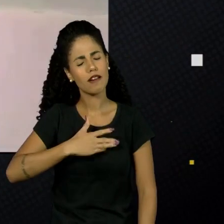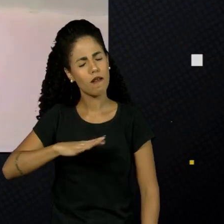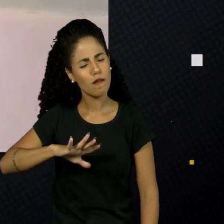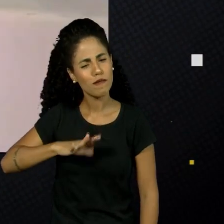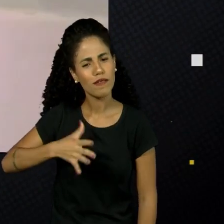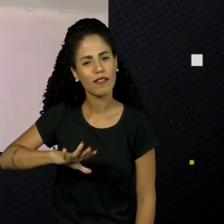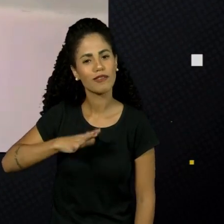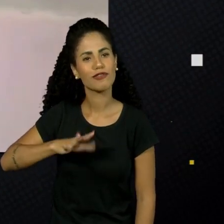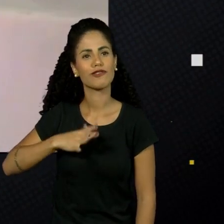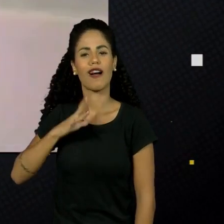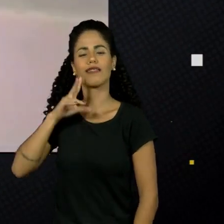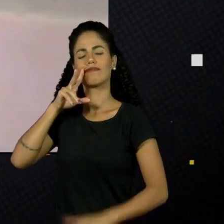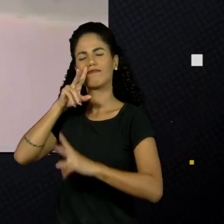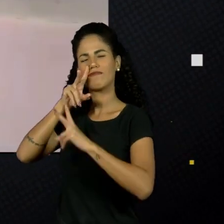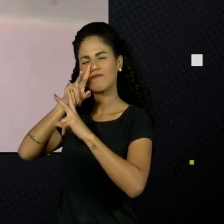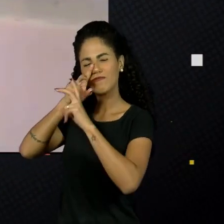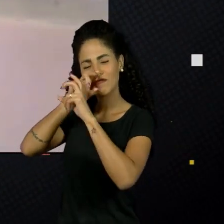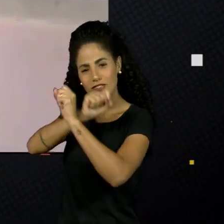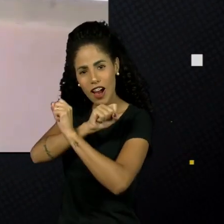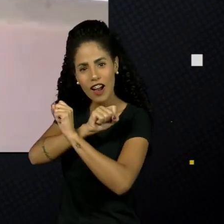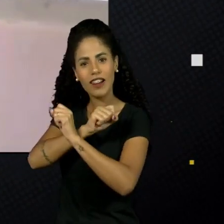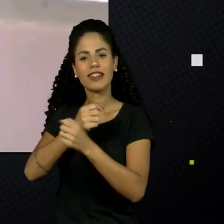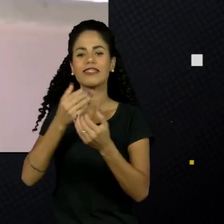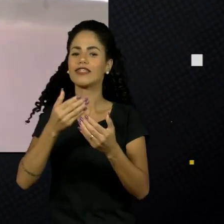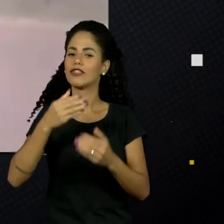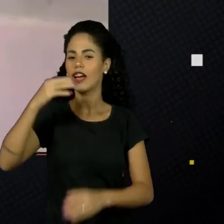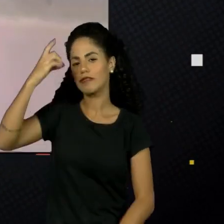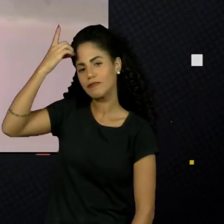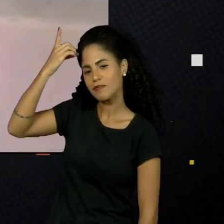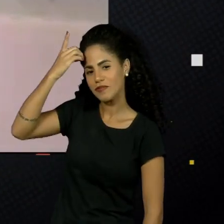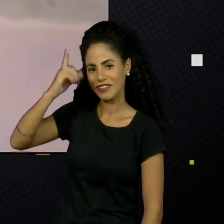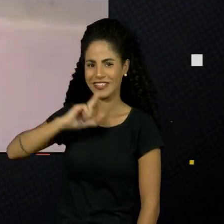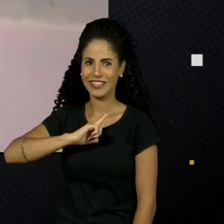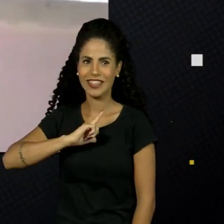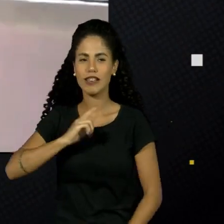corajosa, forte e muito talentosa.